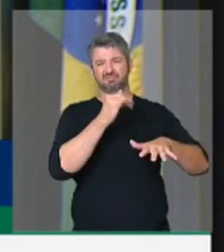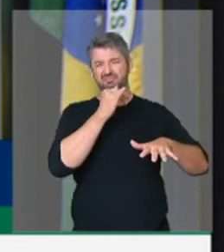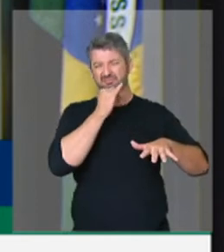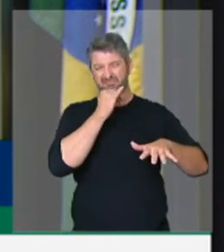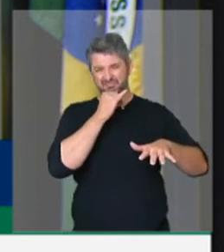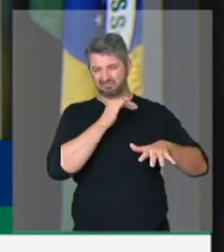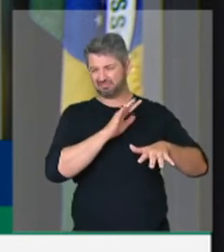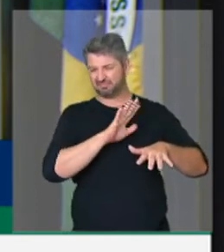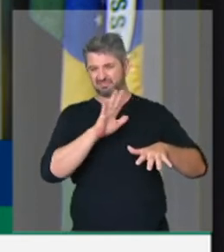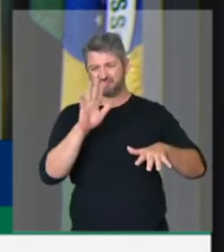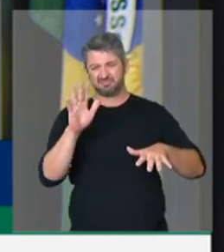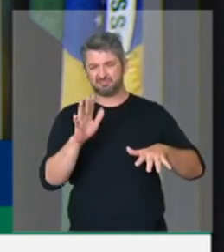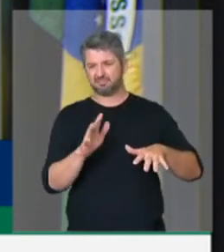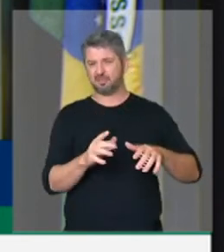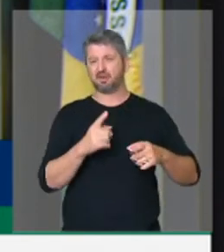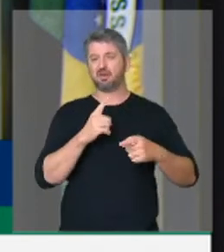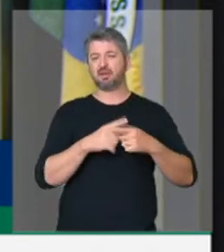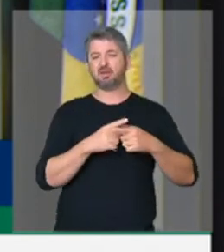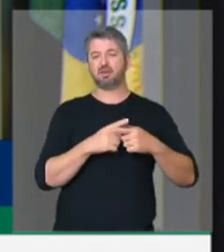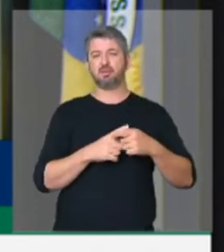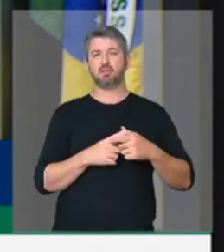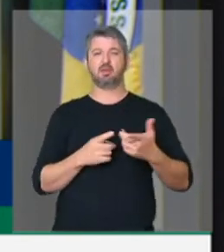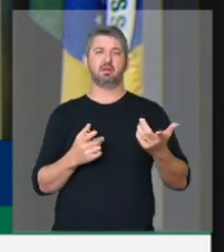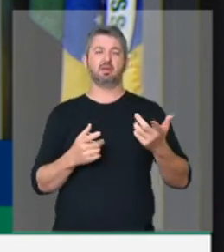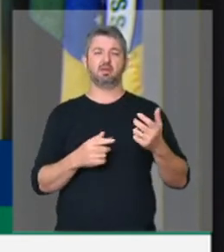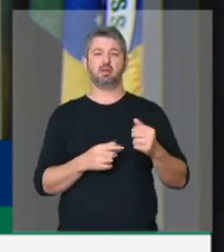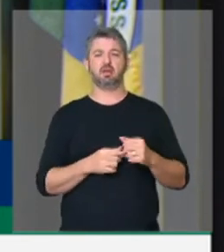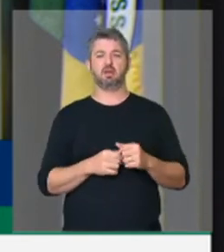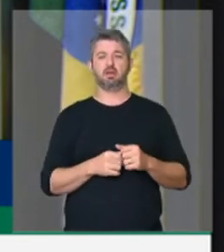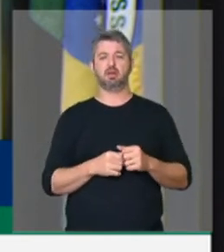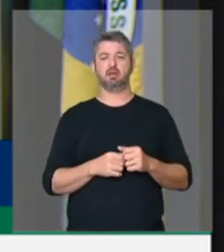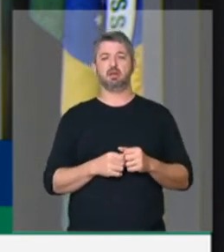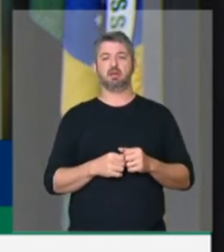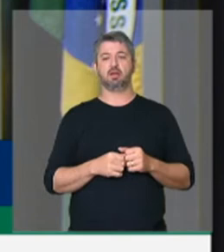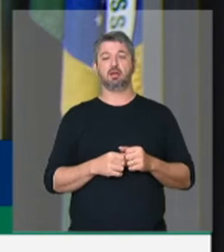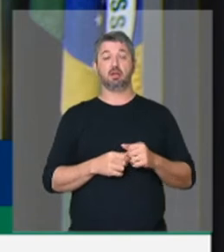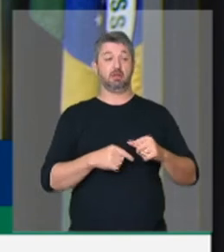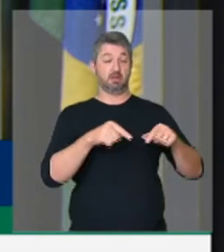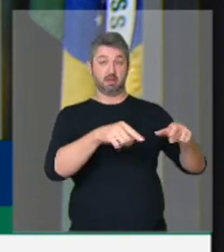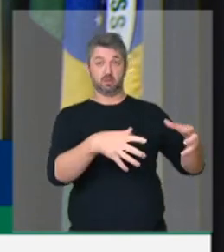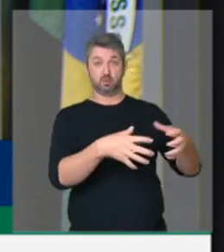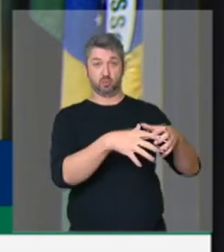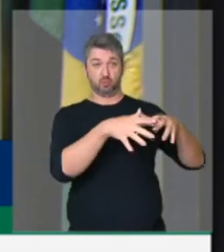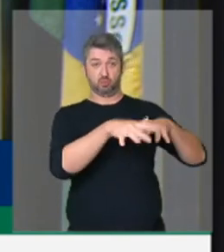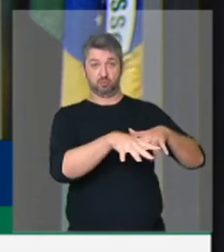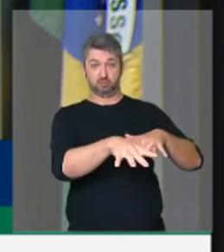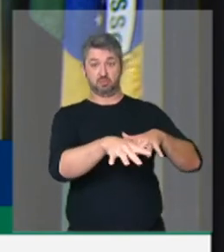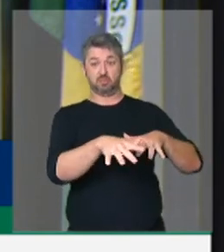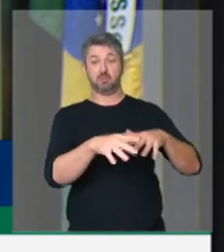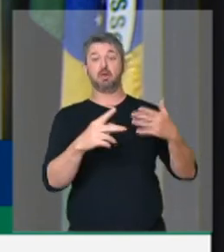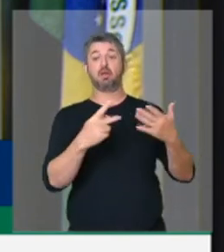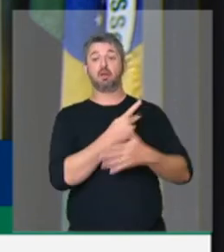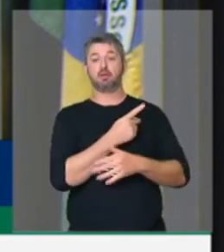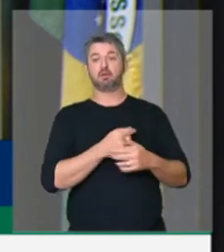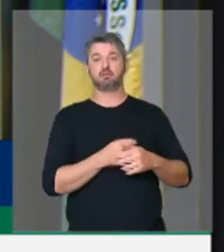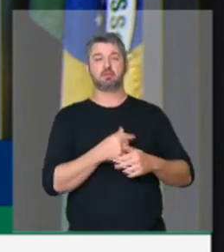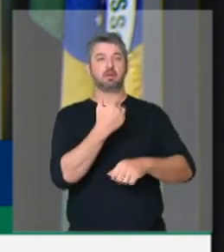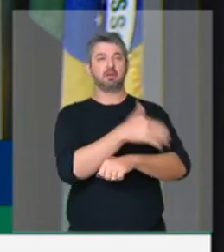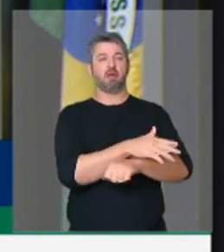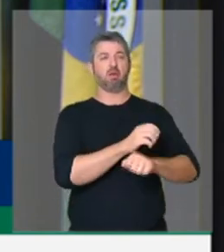lamentavelmente, após a manifestação, os manifestantes saíram pelas